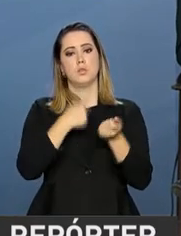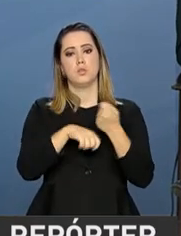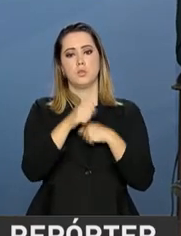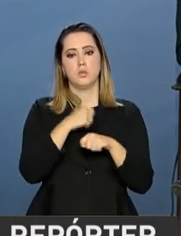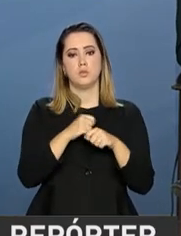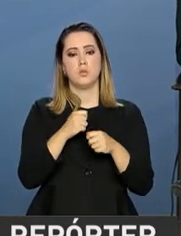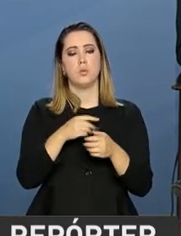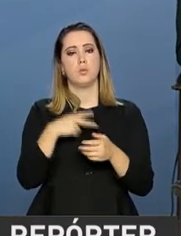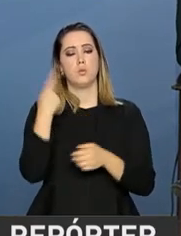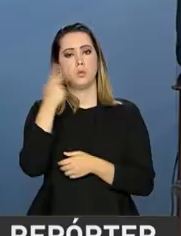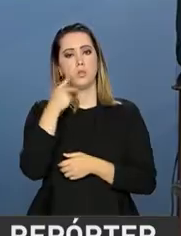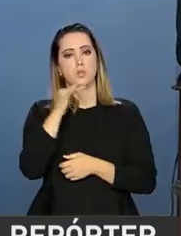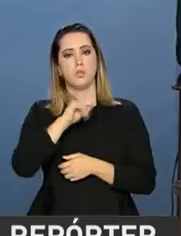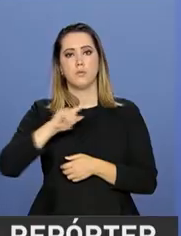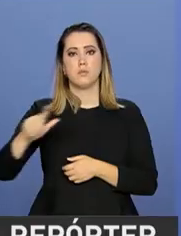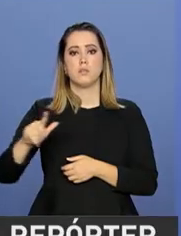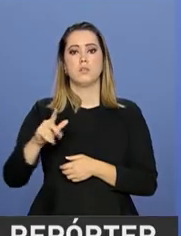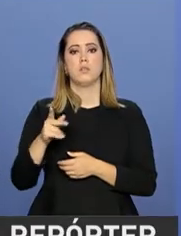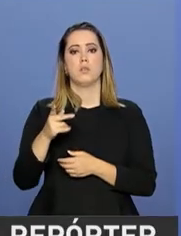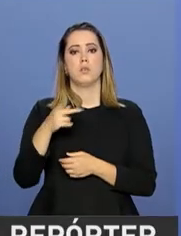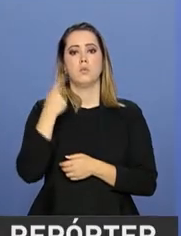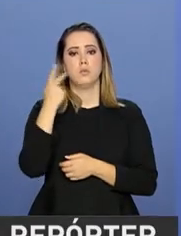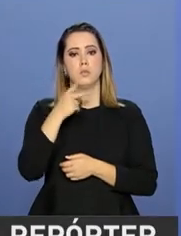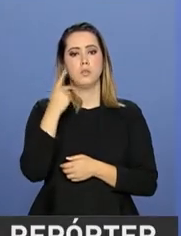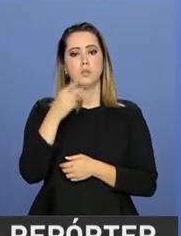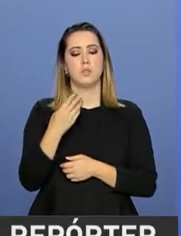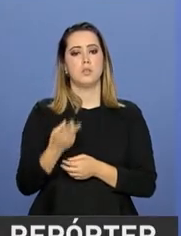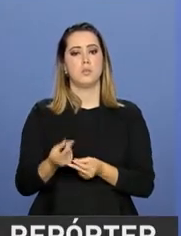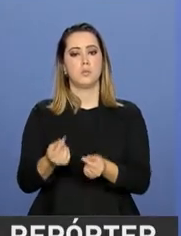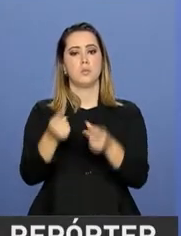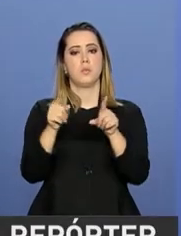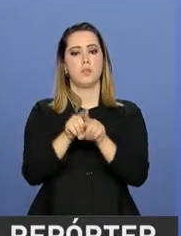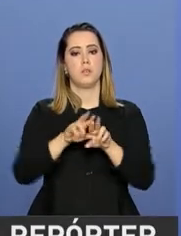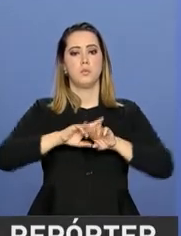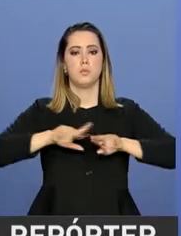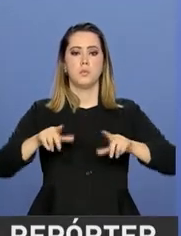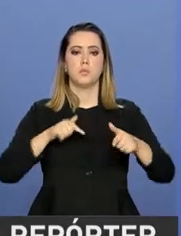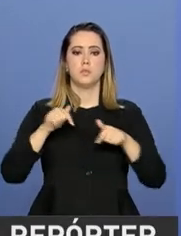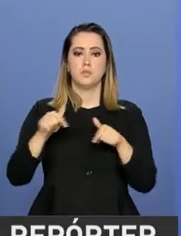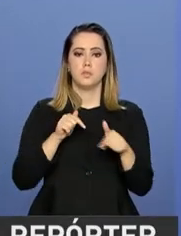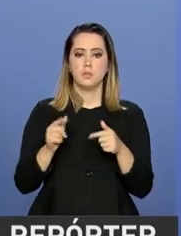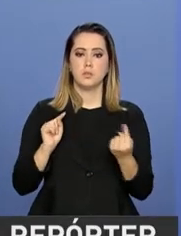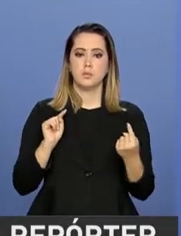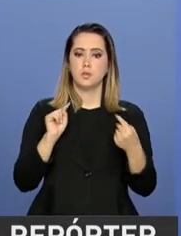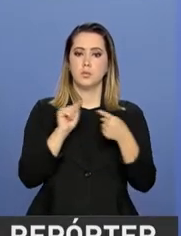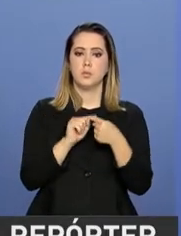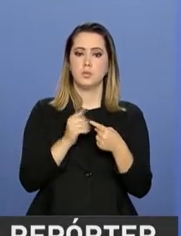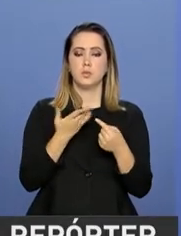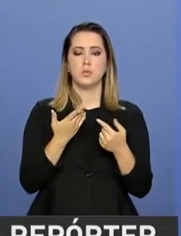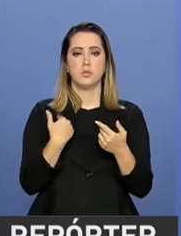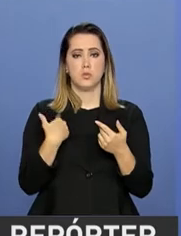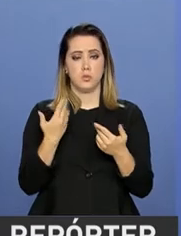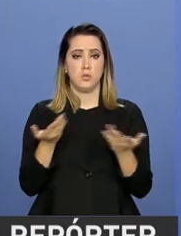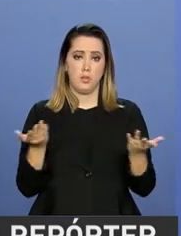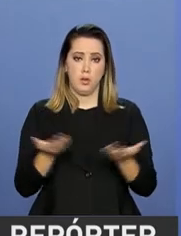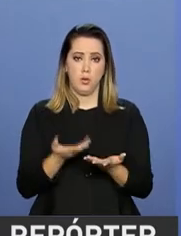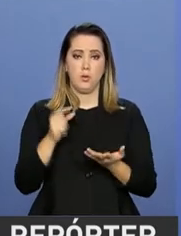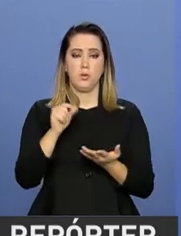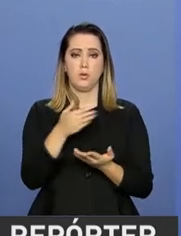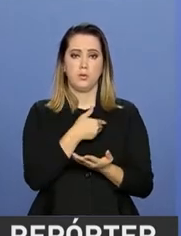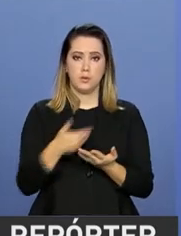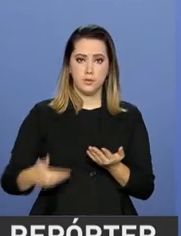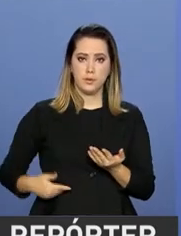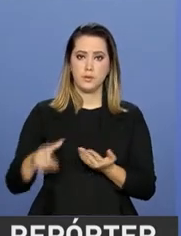monetária mas é também resultado de uma série de ações objetivas que o governo tomou nesses últimos meses